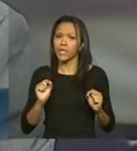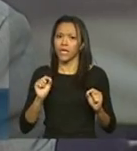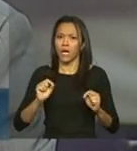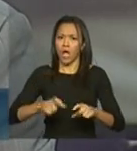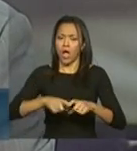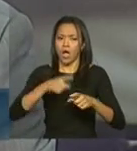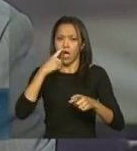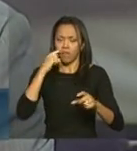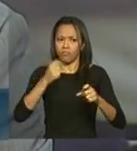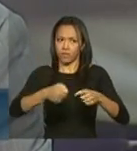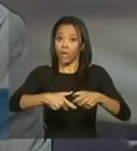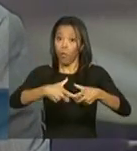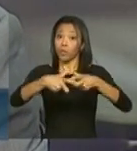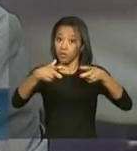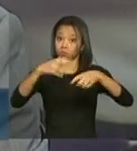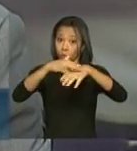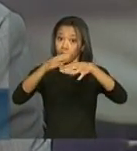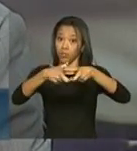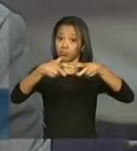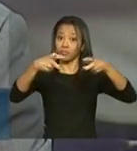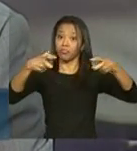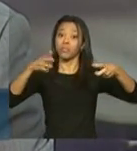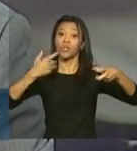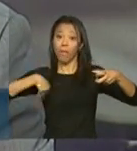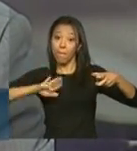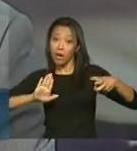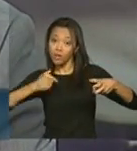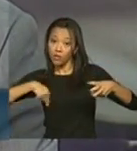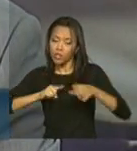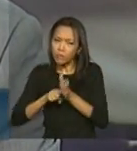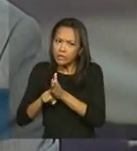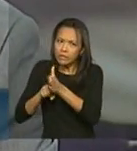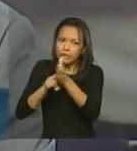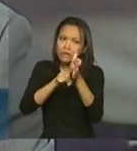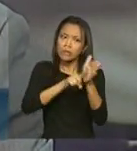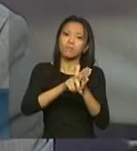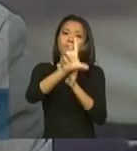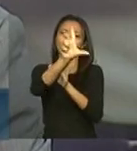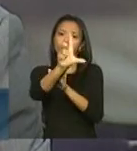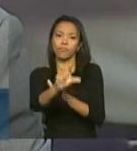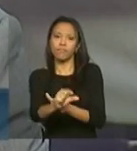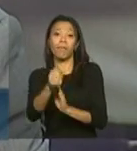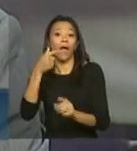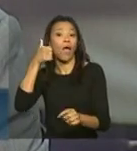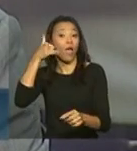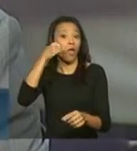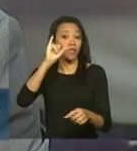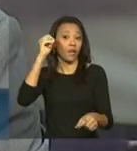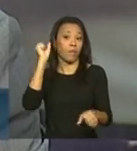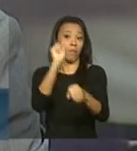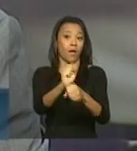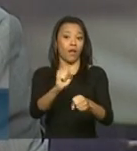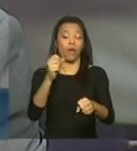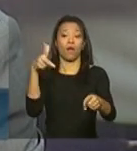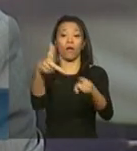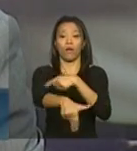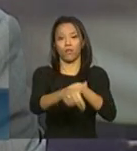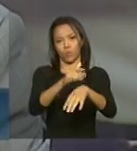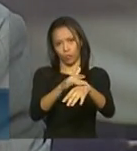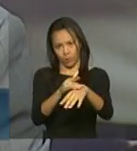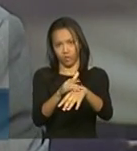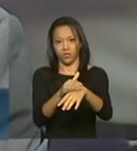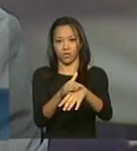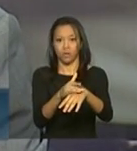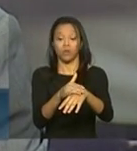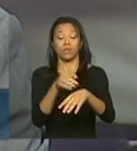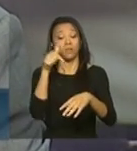à medida que investigamos mais. Mas isso é decisivo para fazer o processo de interrupção da cadeia de transmissão da doença. Uma